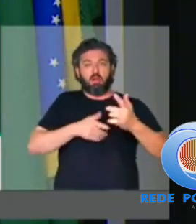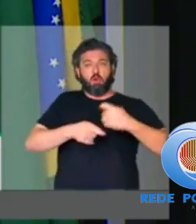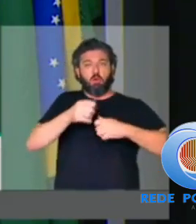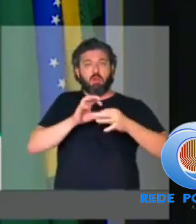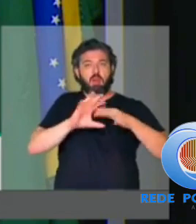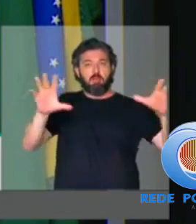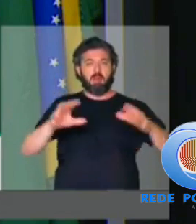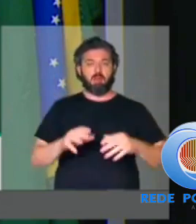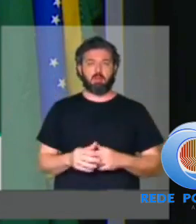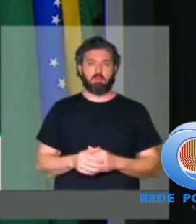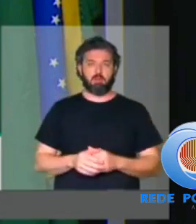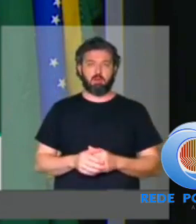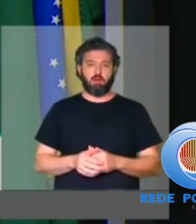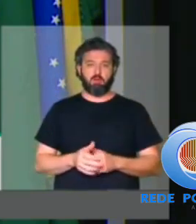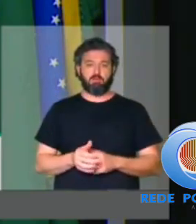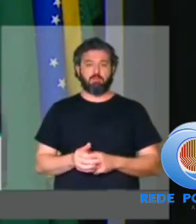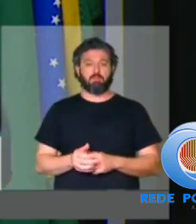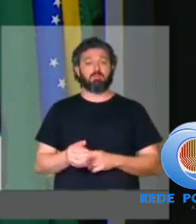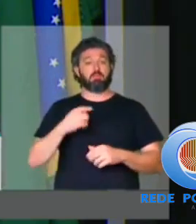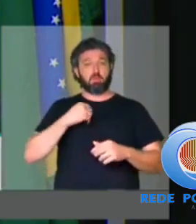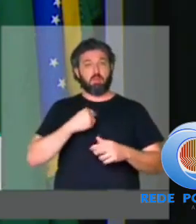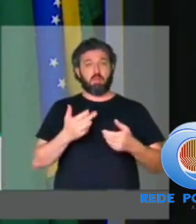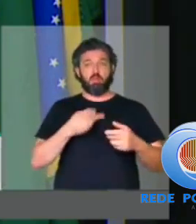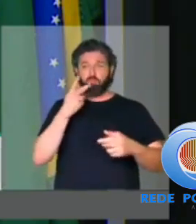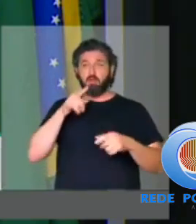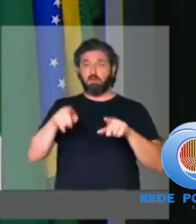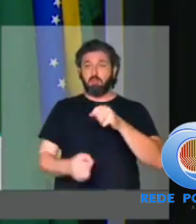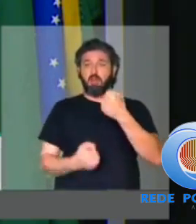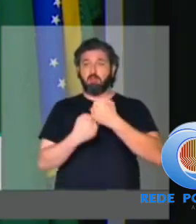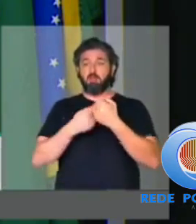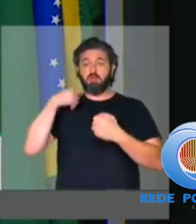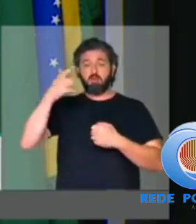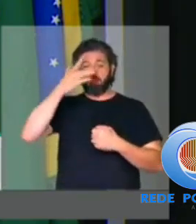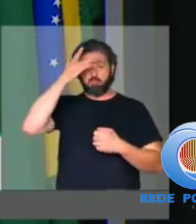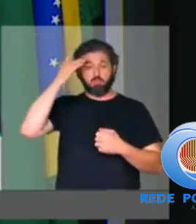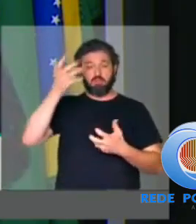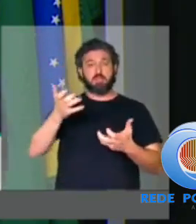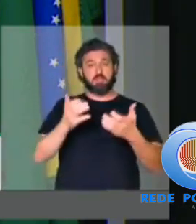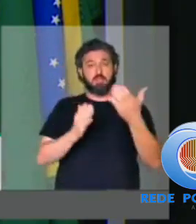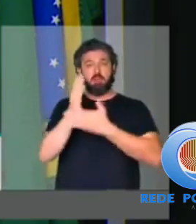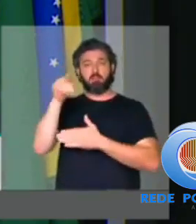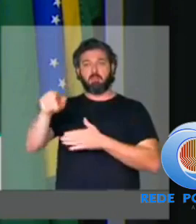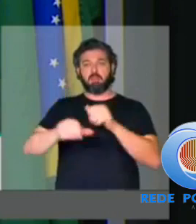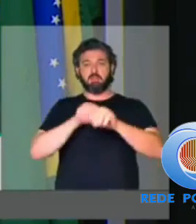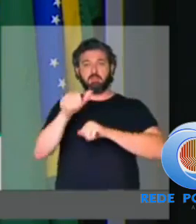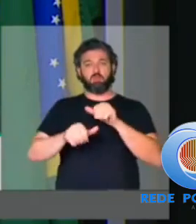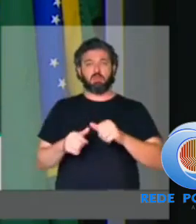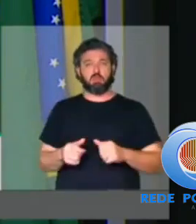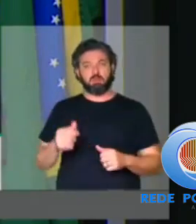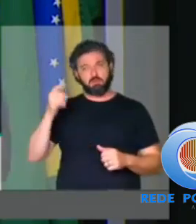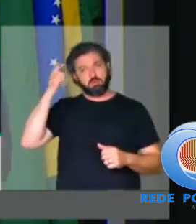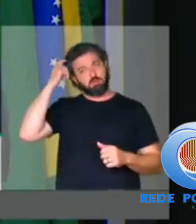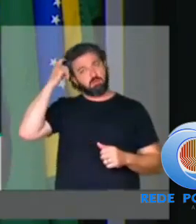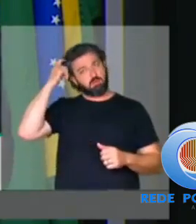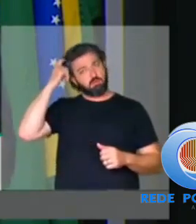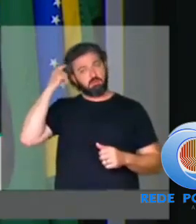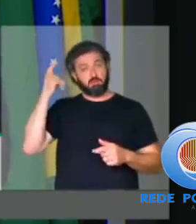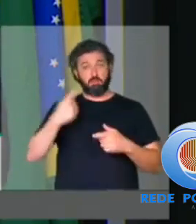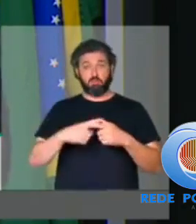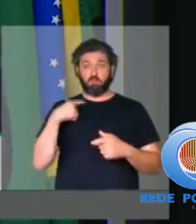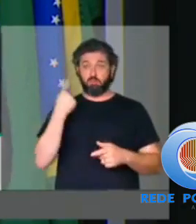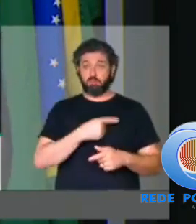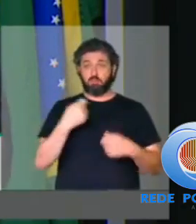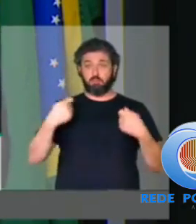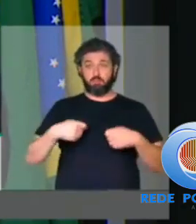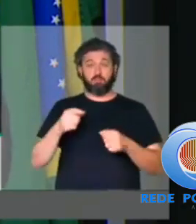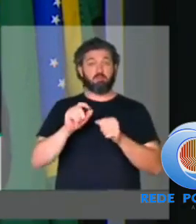economia. E eu quero aqui endossar a palavra daqueles que querem ver aprovada essa reforma. Porque nós